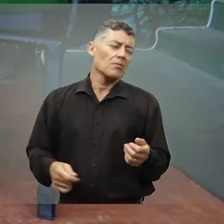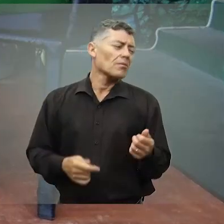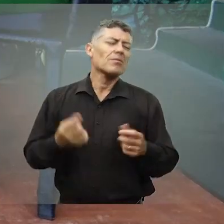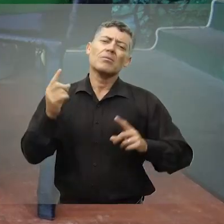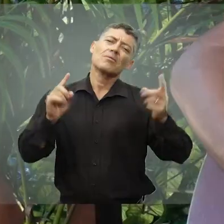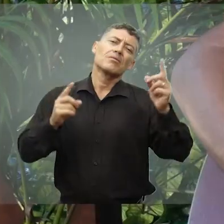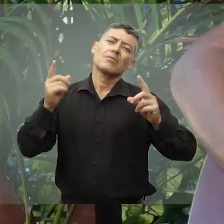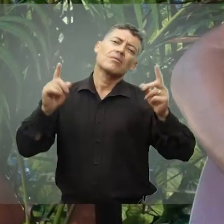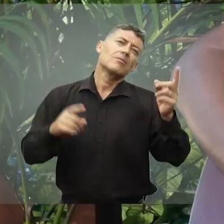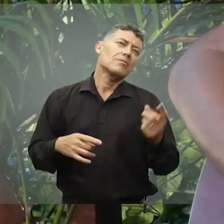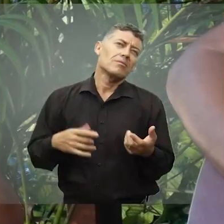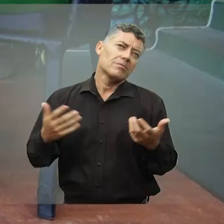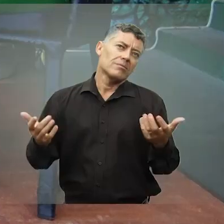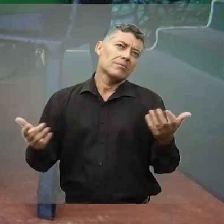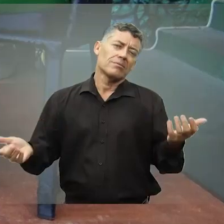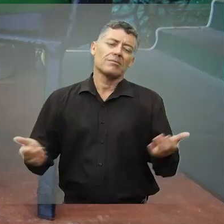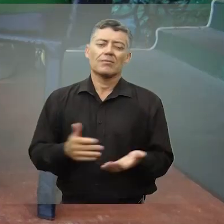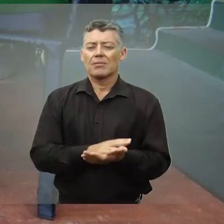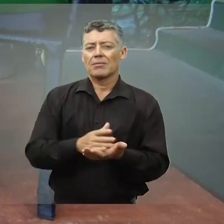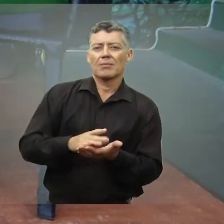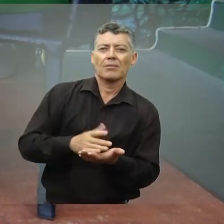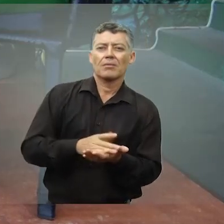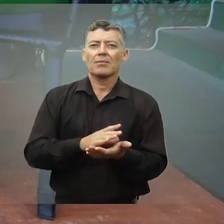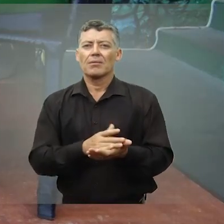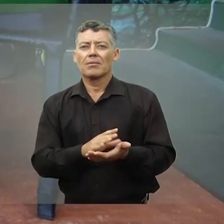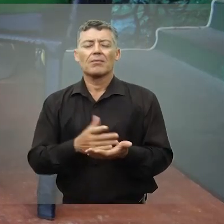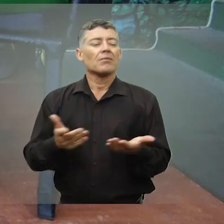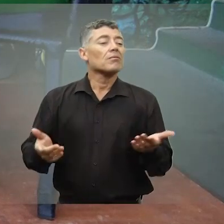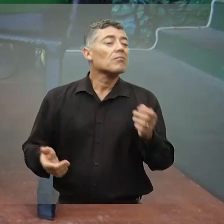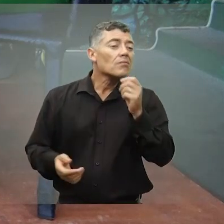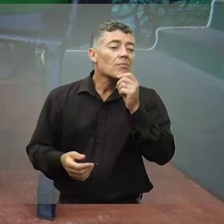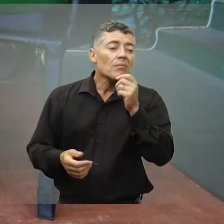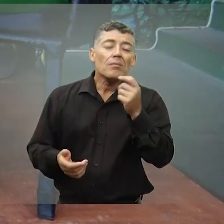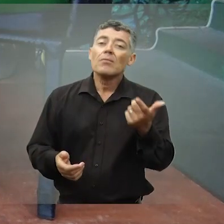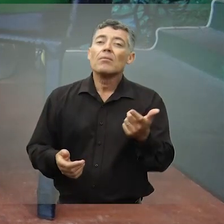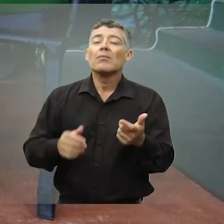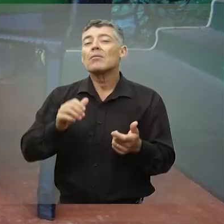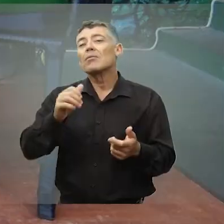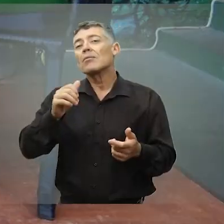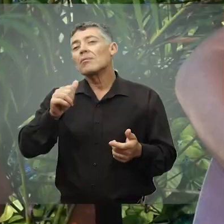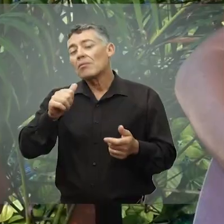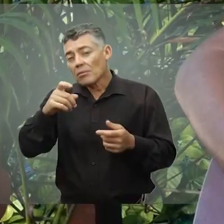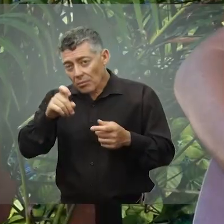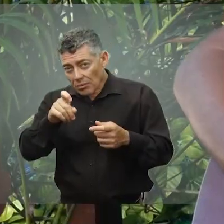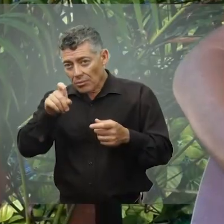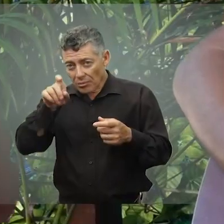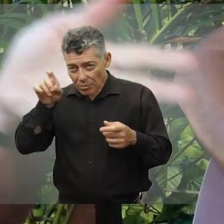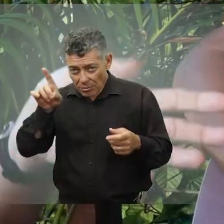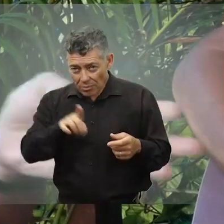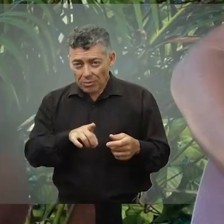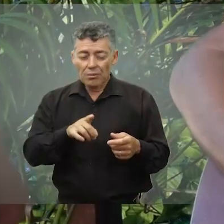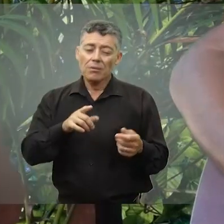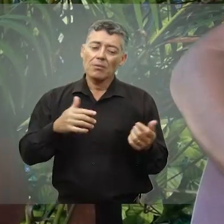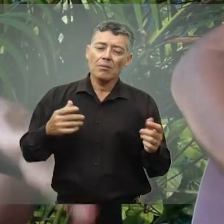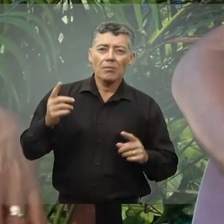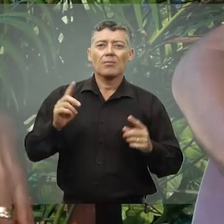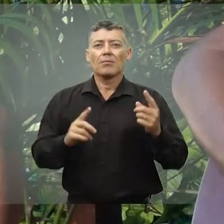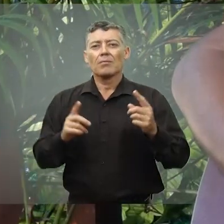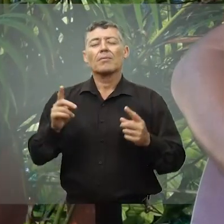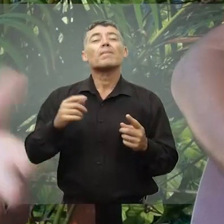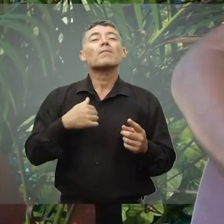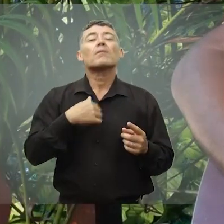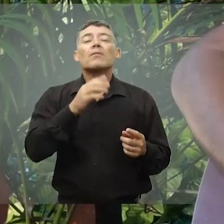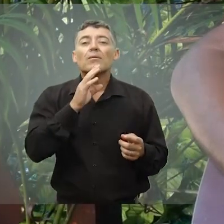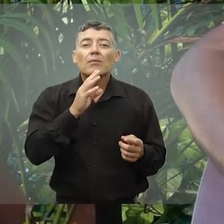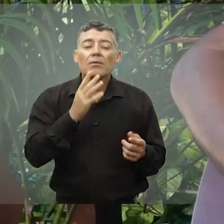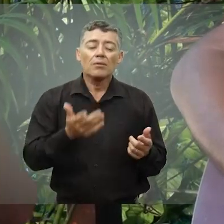carnaval. Eu gosto disso. Baiano, aí, né? Ainda não existia essa palavra axé, eu gosto de carnaval. Aí, bora ensaiar, então, as músicas que você conhece.